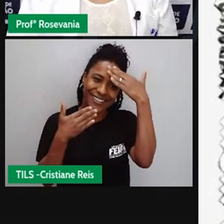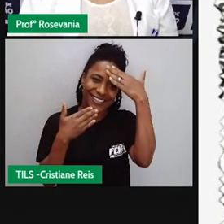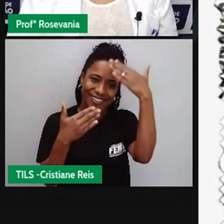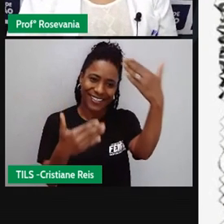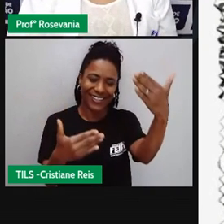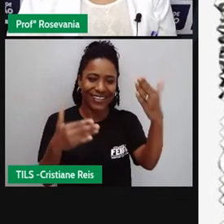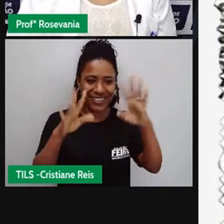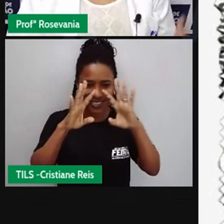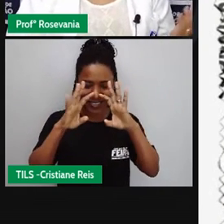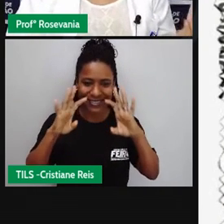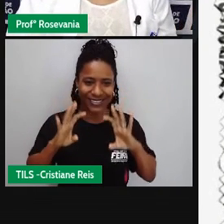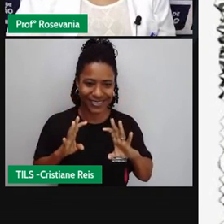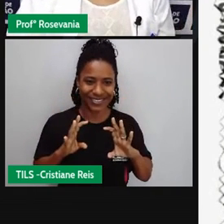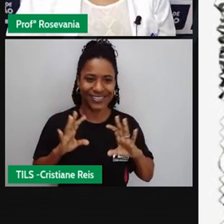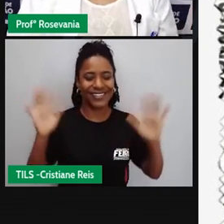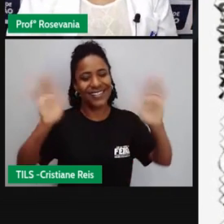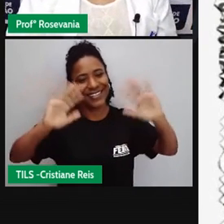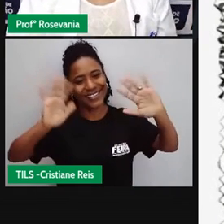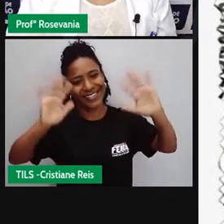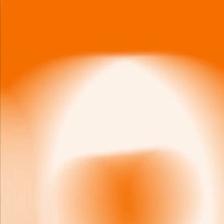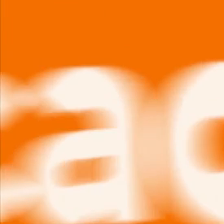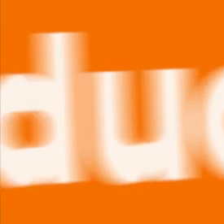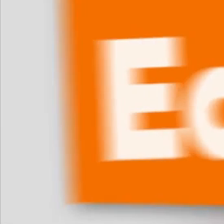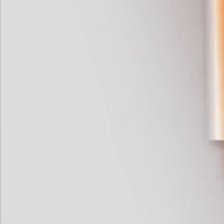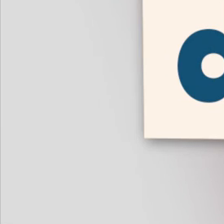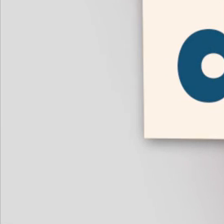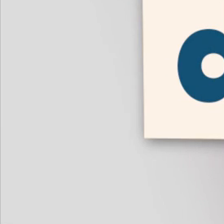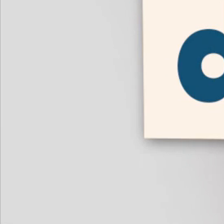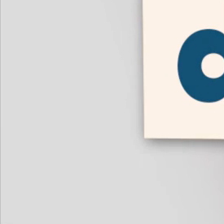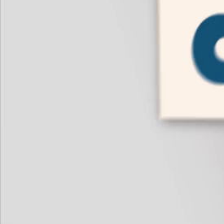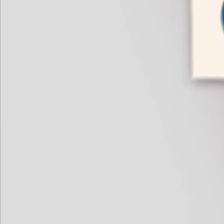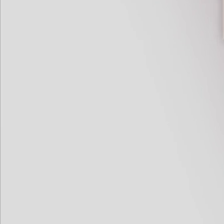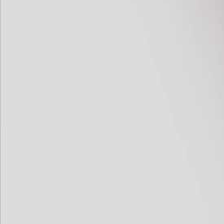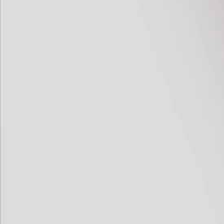ter ficado com a gente até agora e até a nossa próxima aula. Tchau.